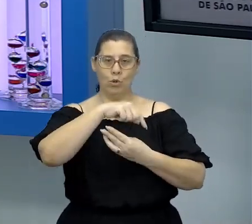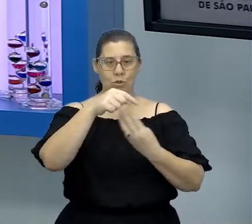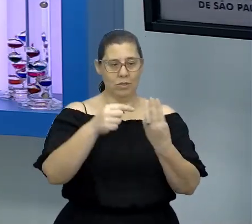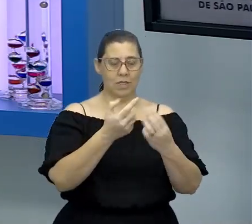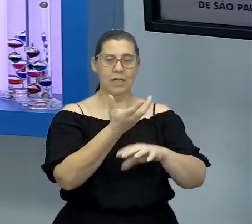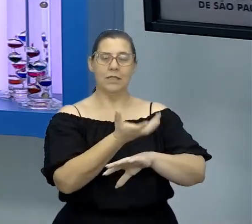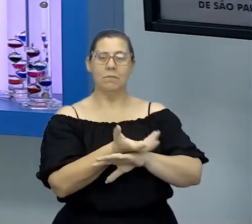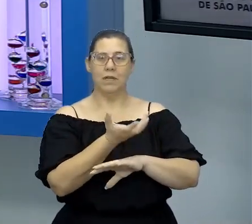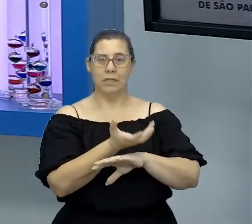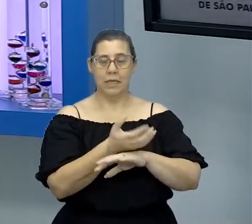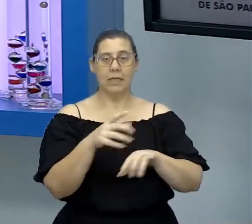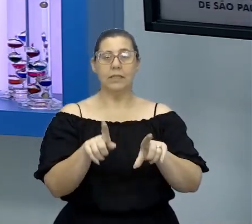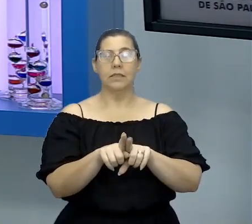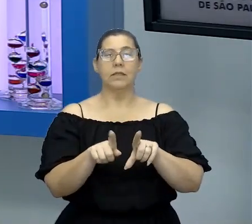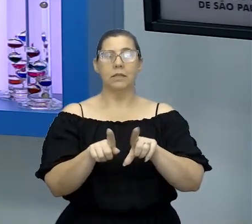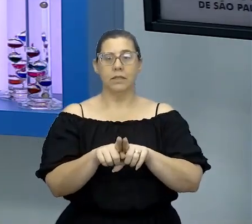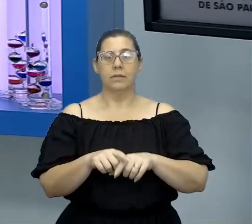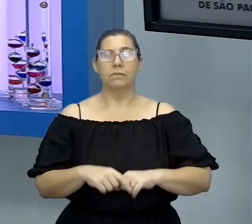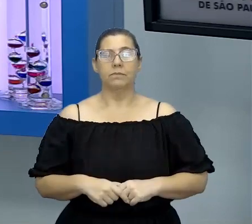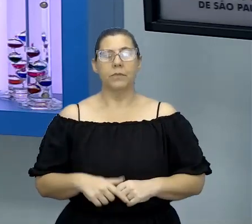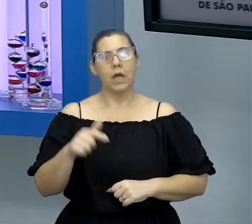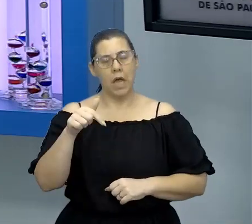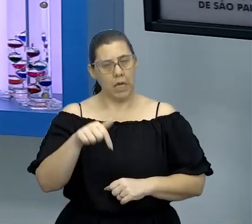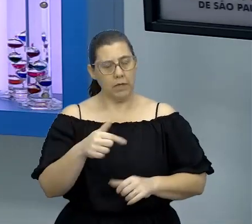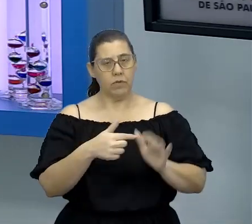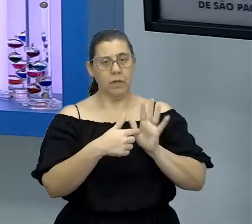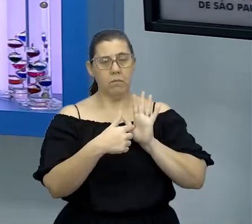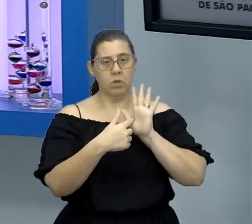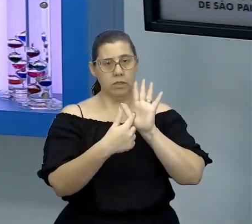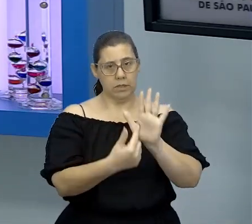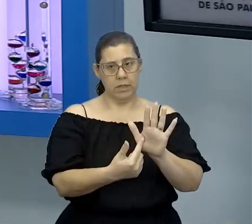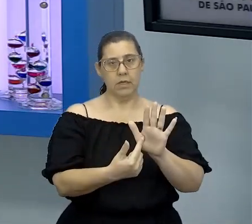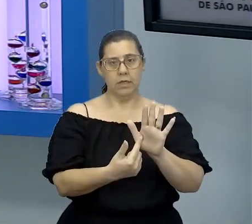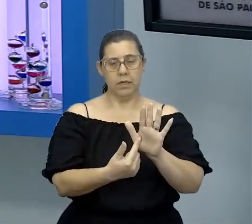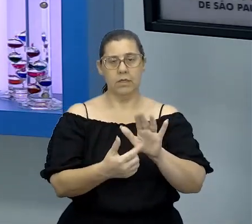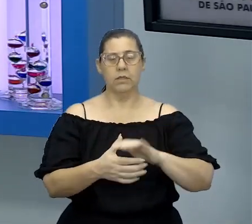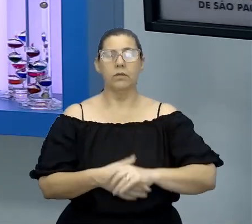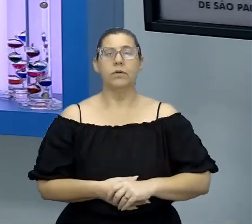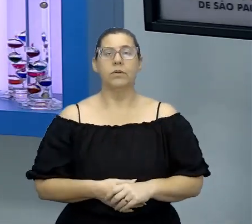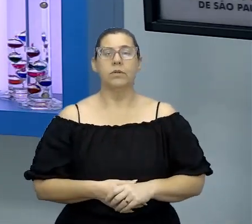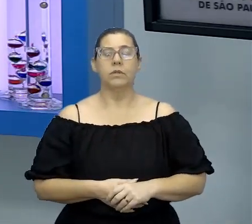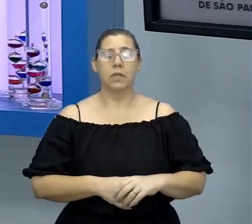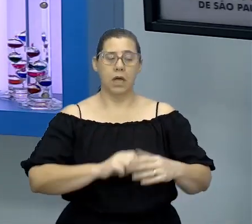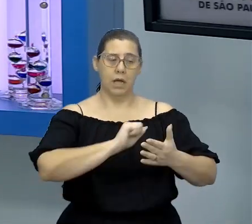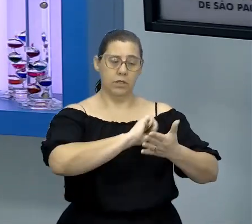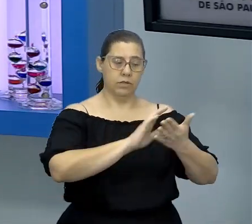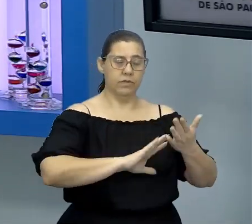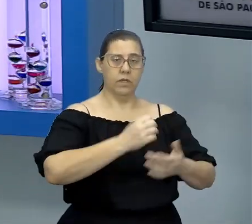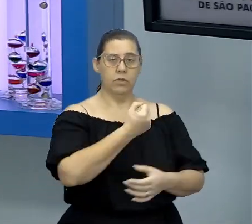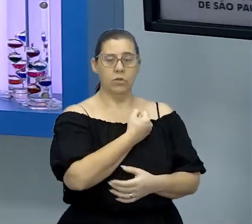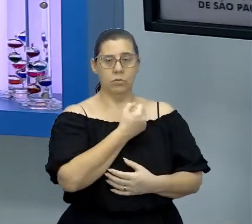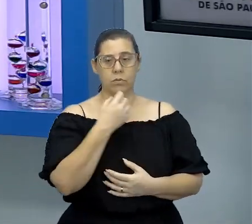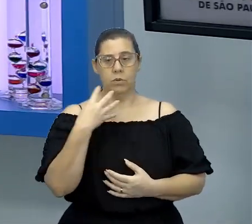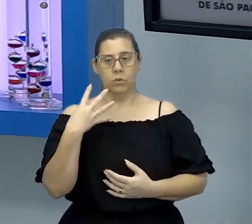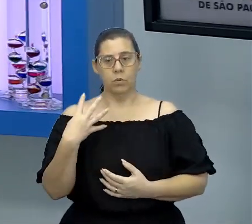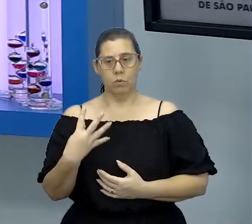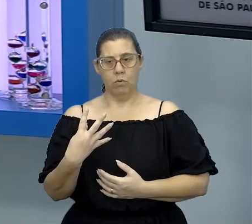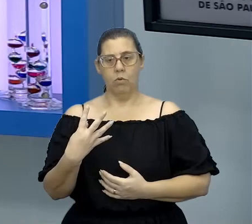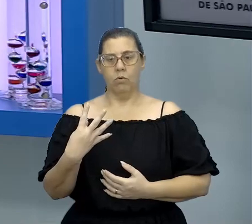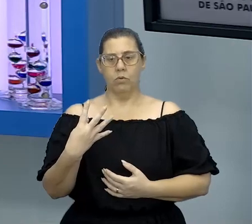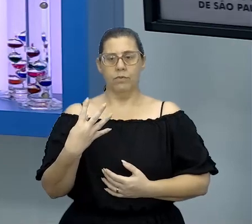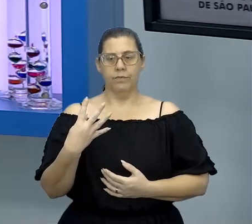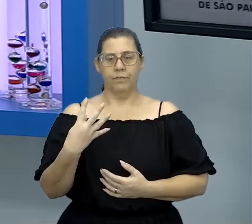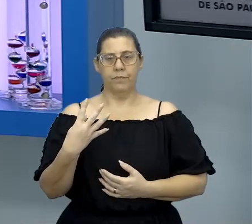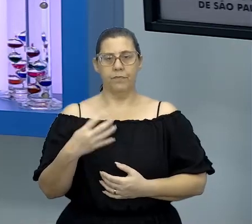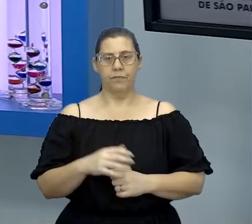componentes curriculares, né? Aqui eu vou estar apresentando para vocês, a partir aí da atividade 4, né?